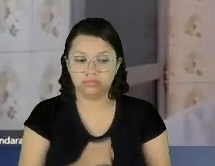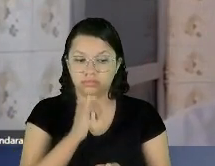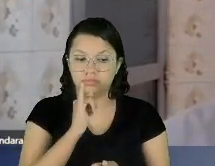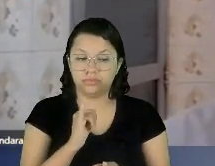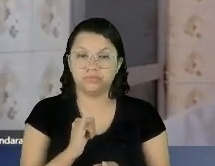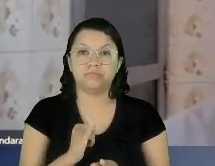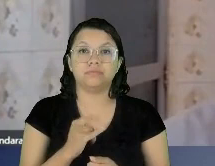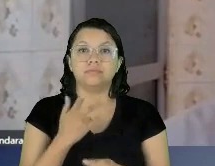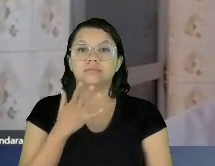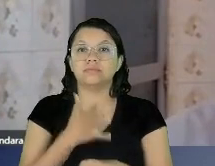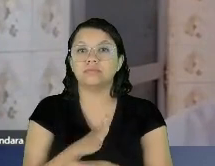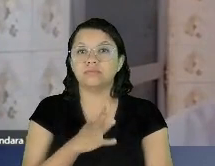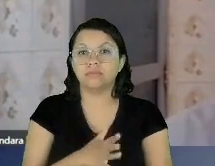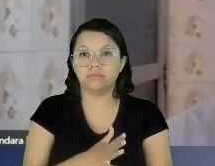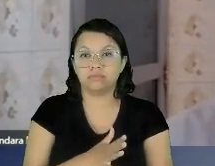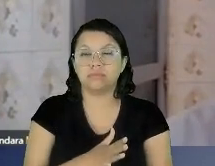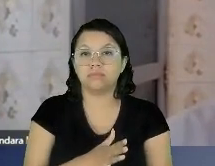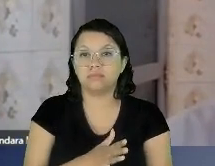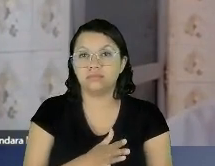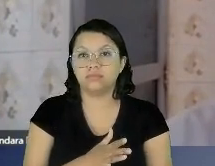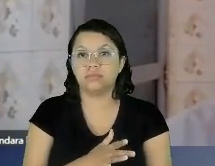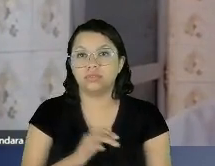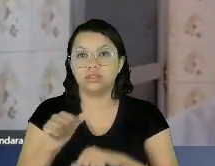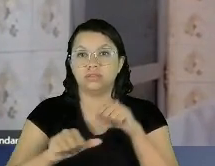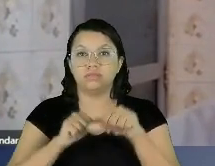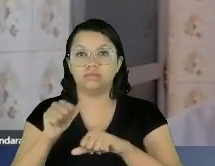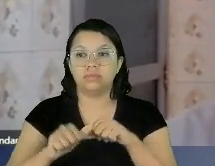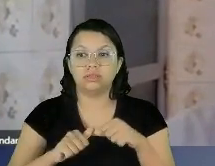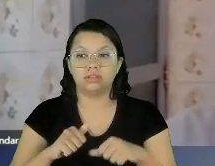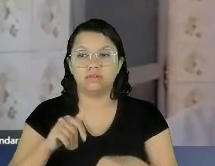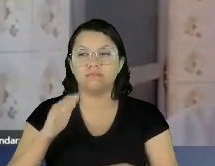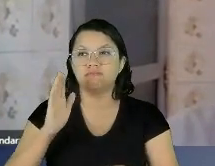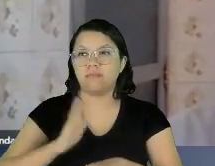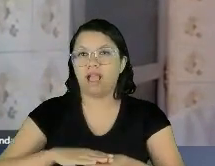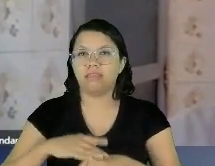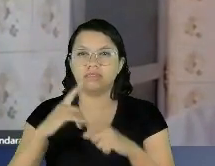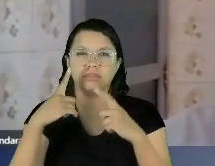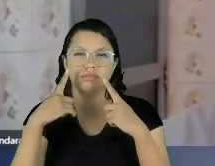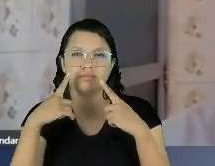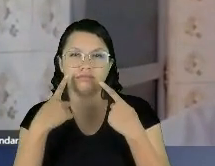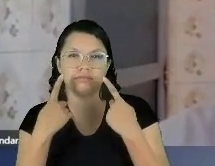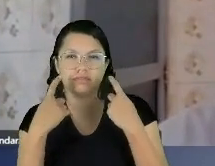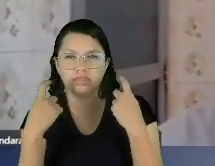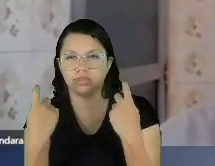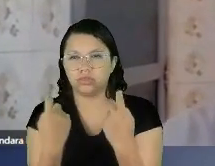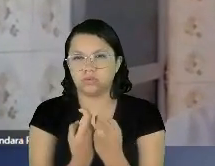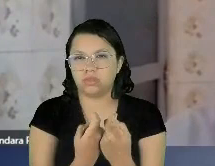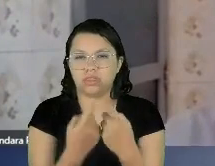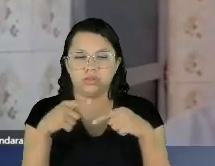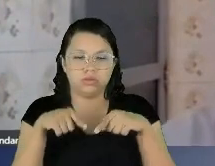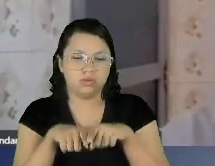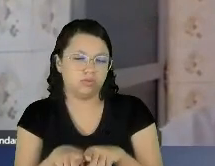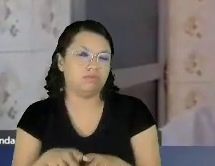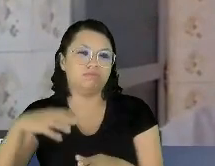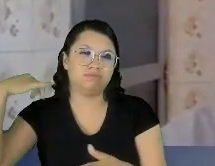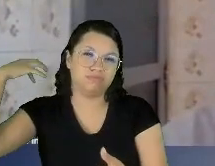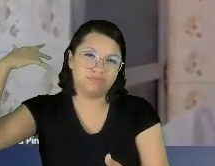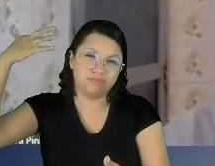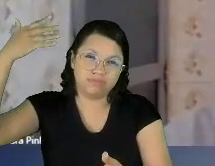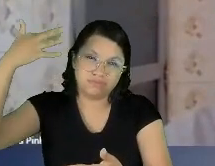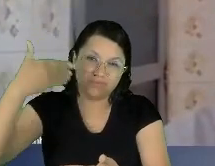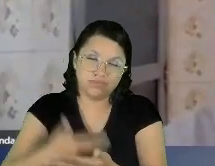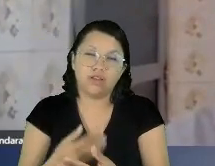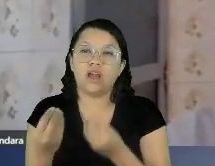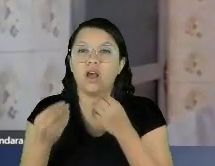cenário, de que, por exemplo, práticas de hipersexualização de mulheres negras remontam aí desde os